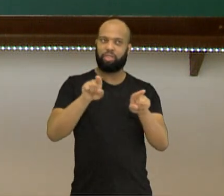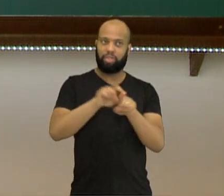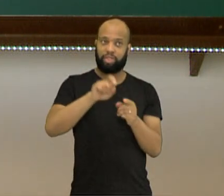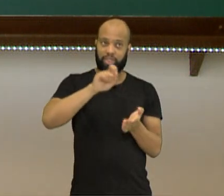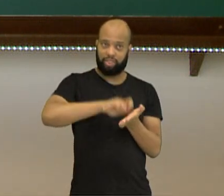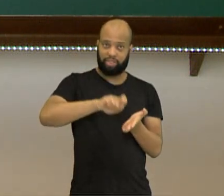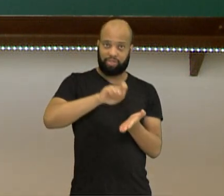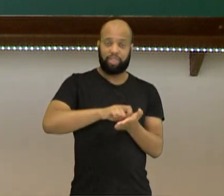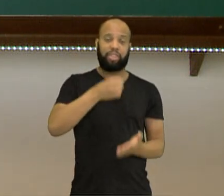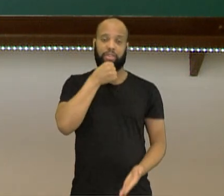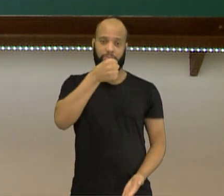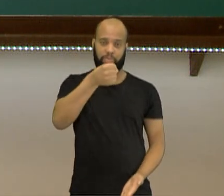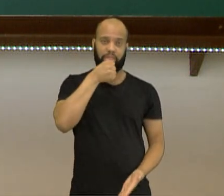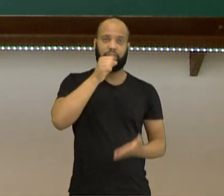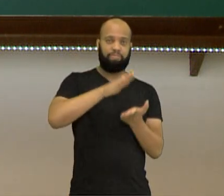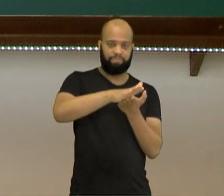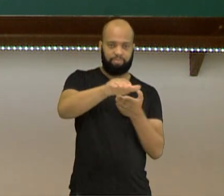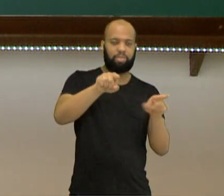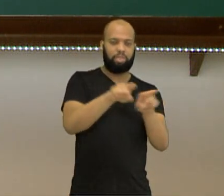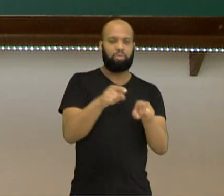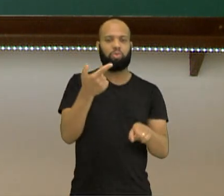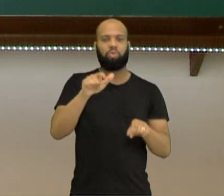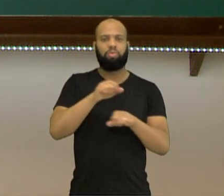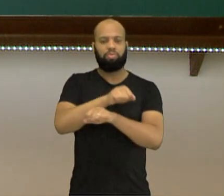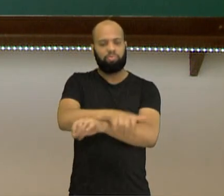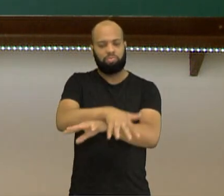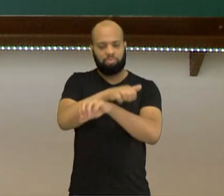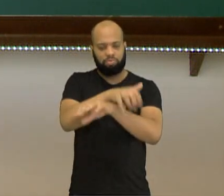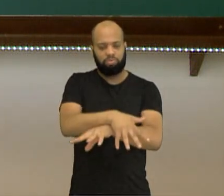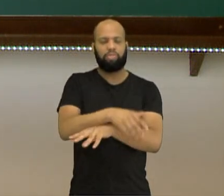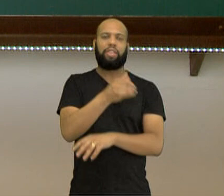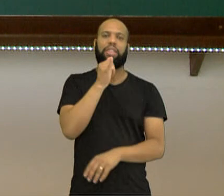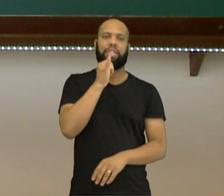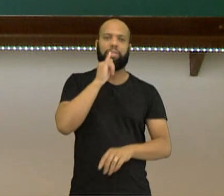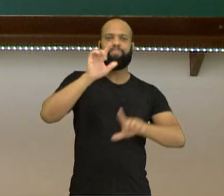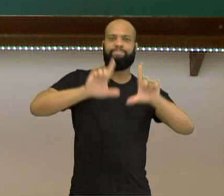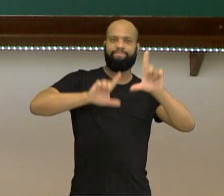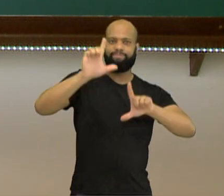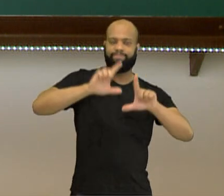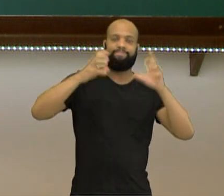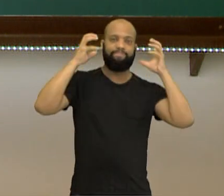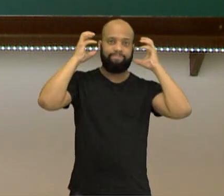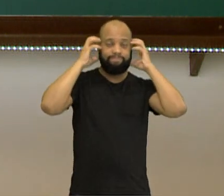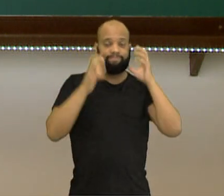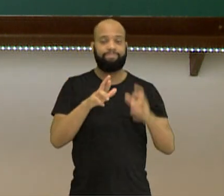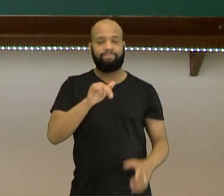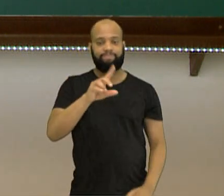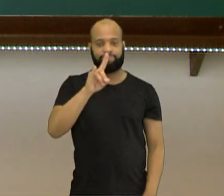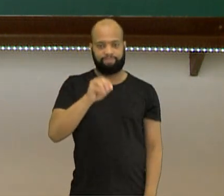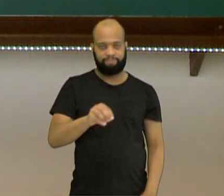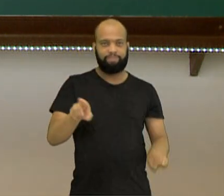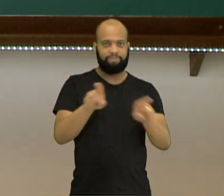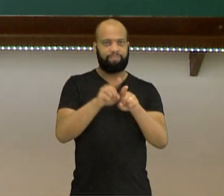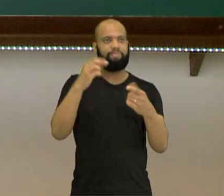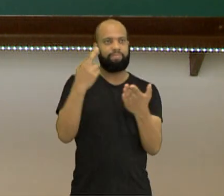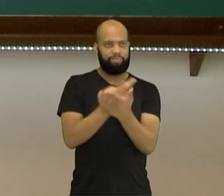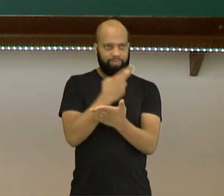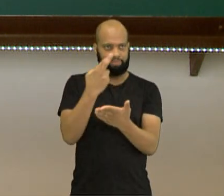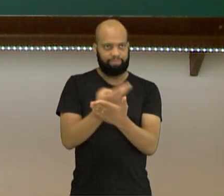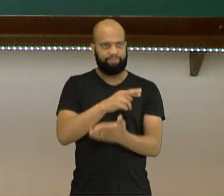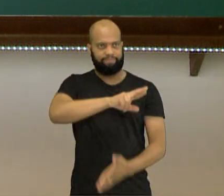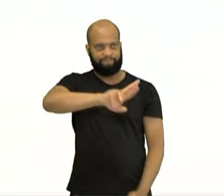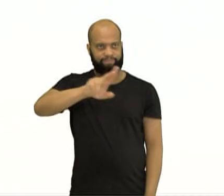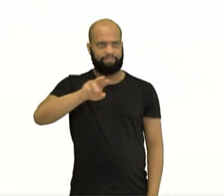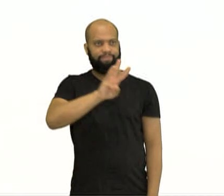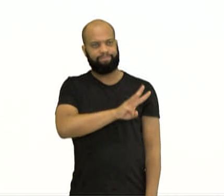reportagem impressa em outras mídias, rádio ou TV, vídeos, sites, tendo em vista as condições de produção, as características